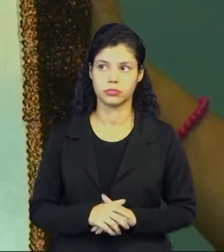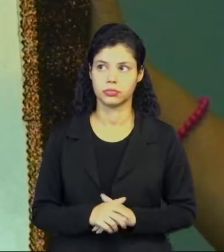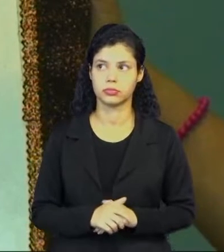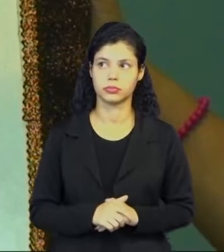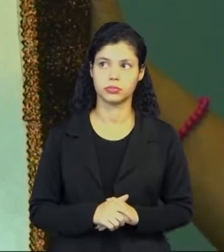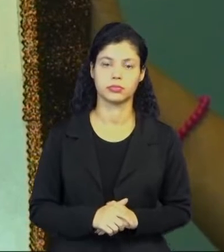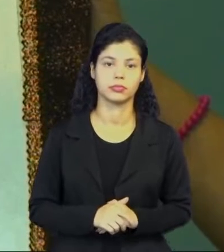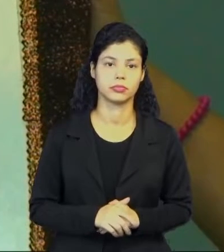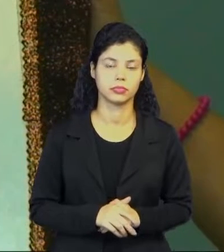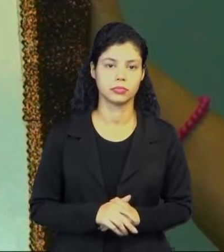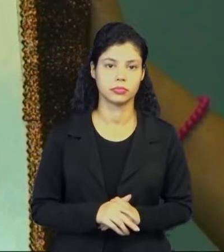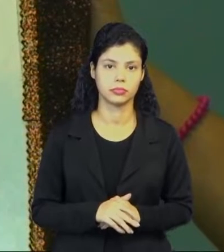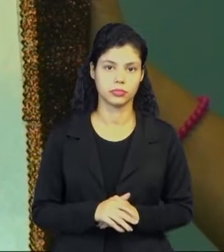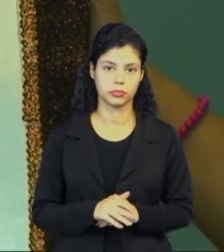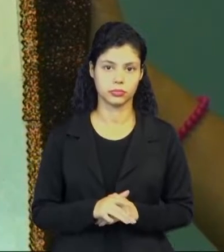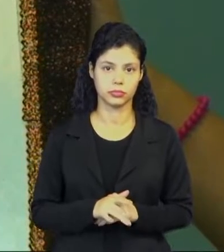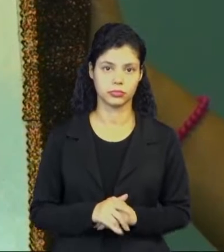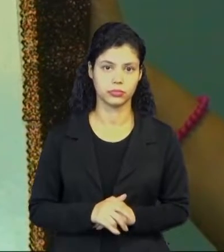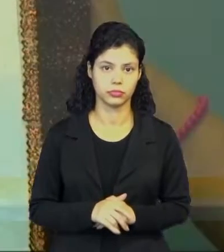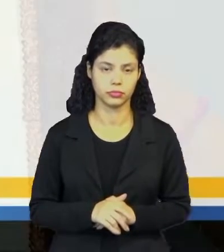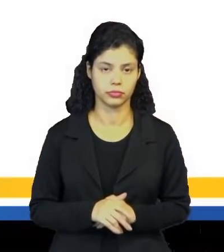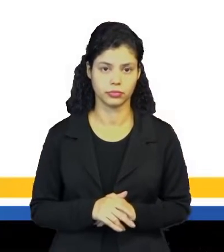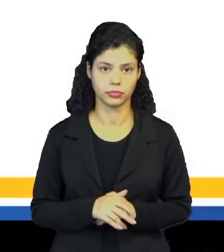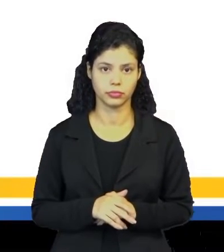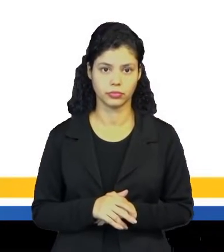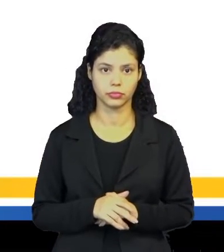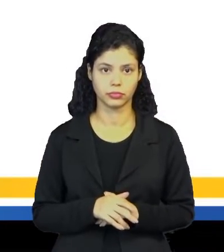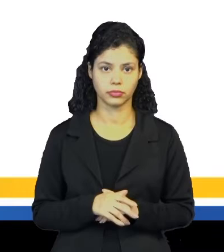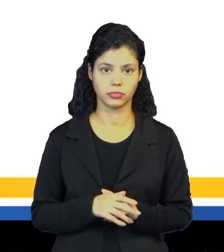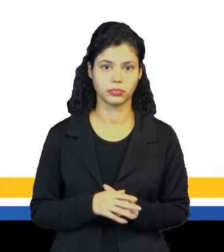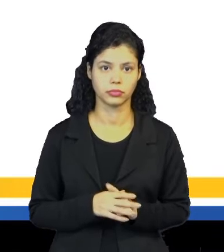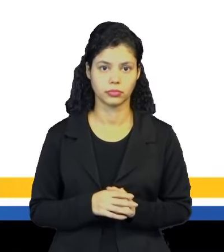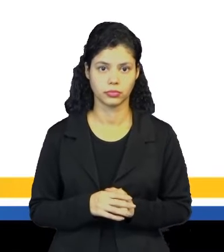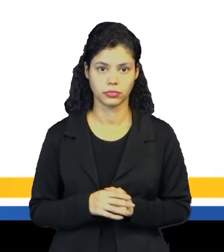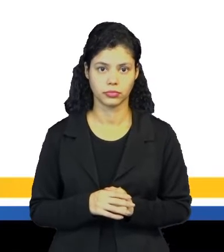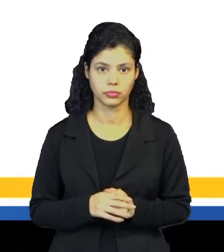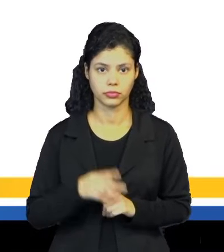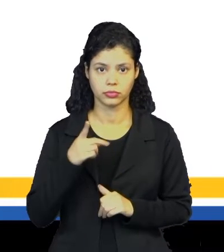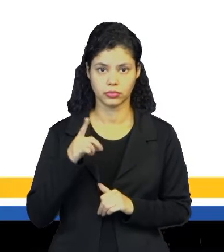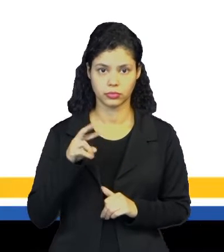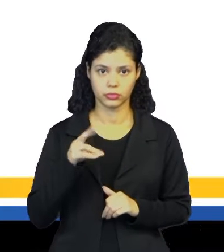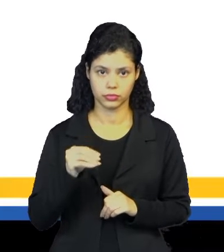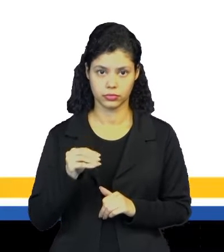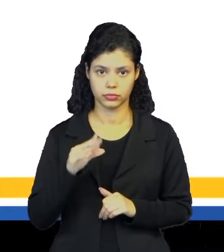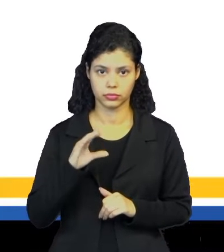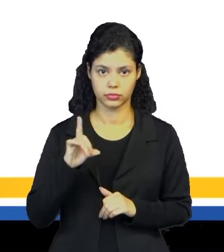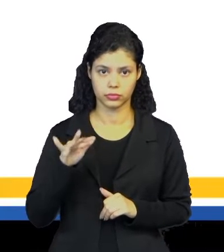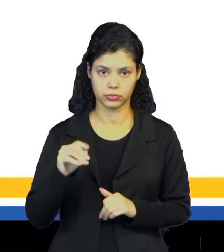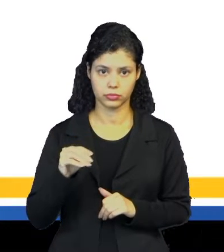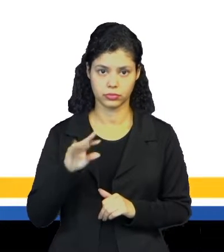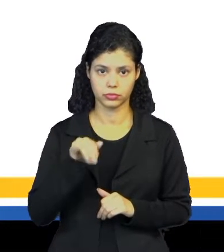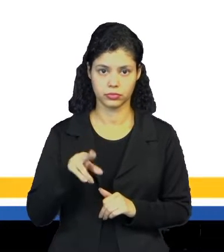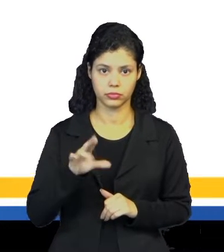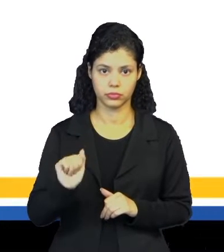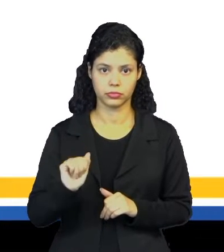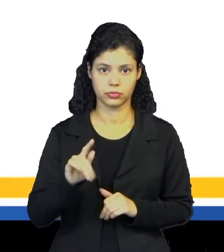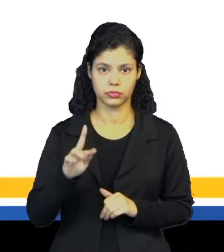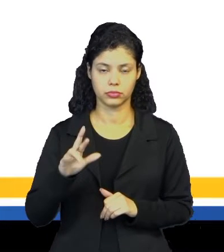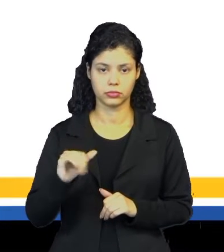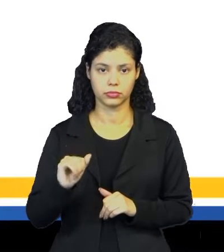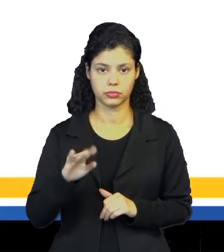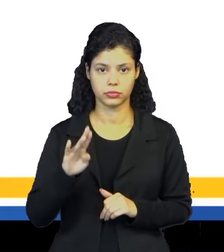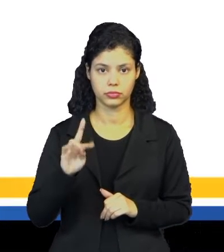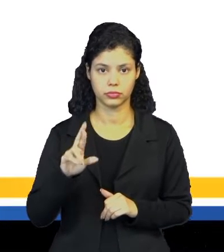tela comigo. Olha só, quais são os nomes delas aí? Vamos lá? Eu tenho Pedro, Kátia, José,